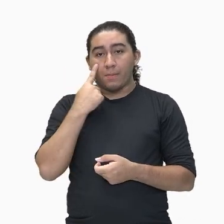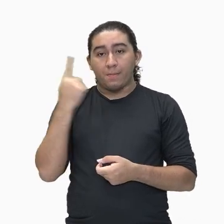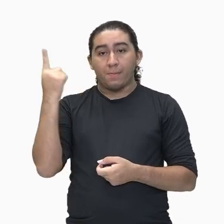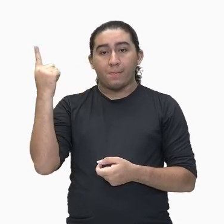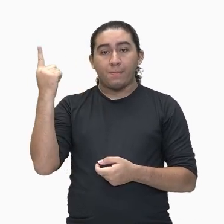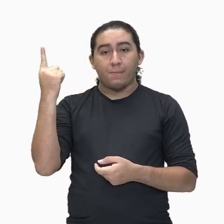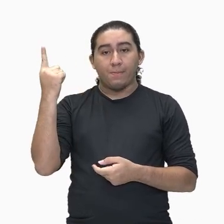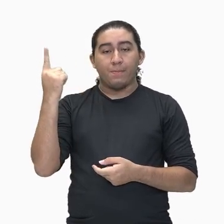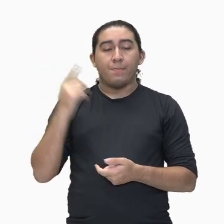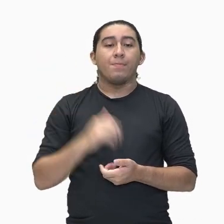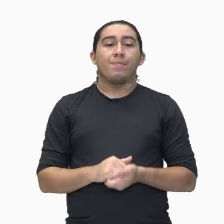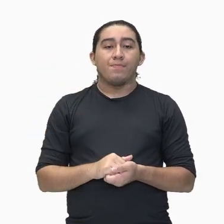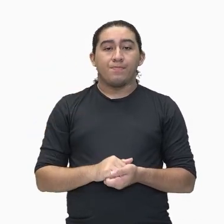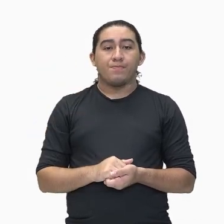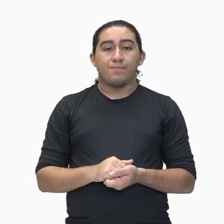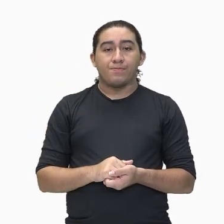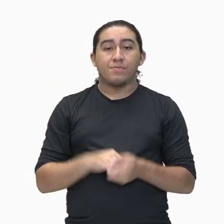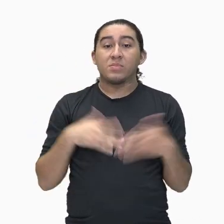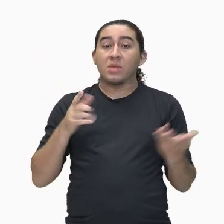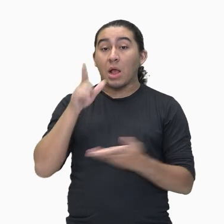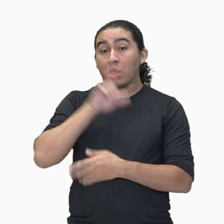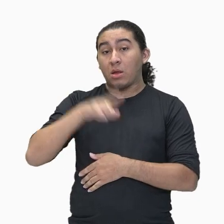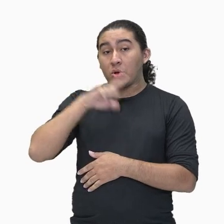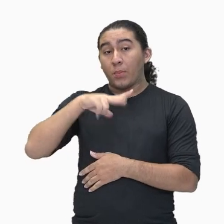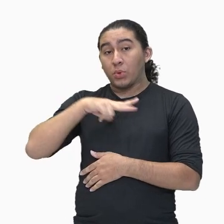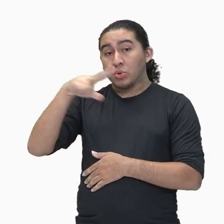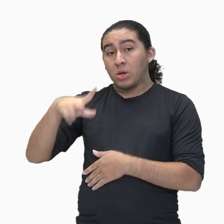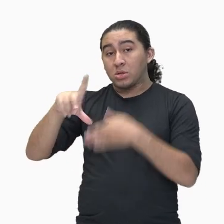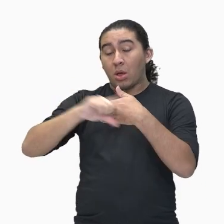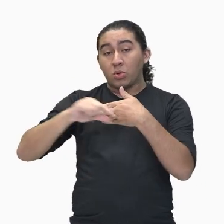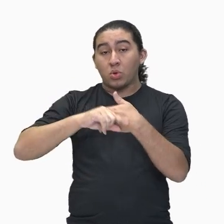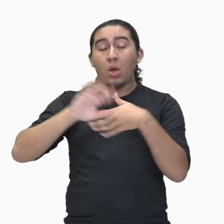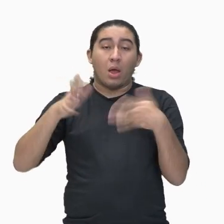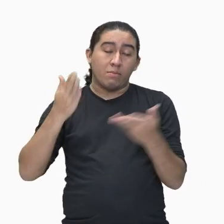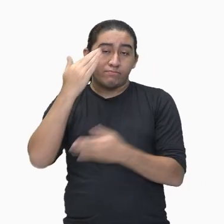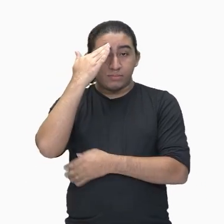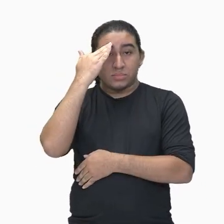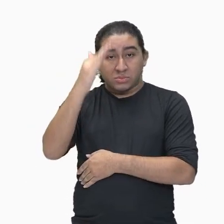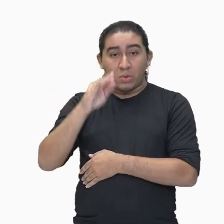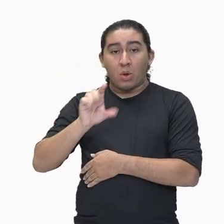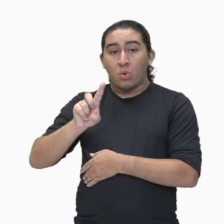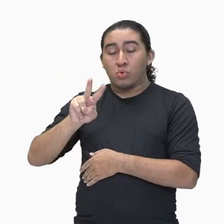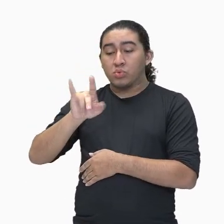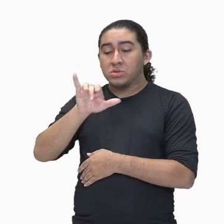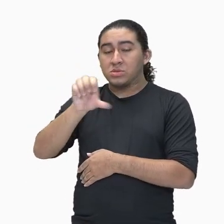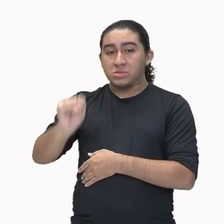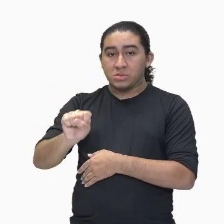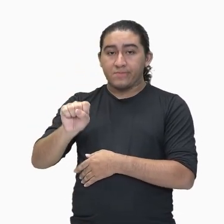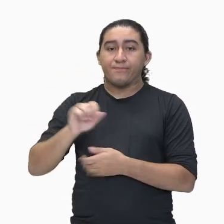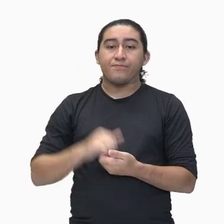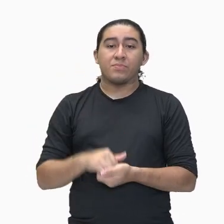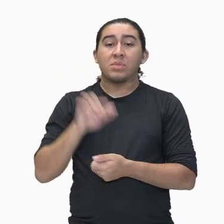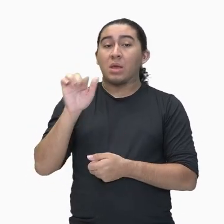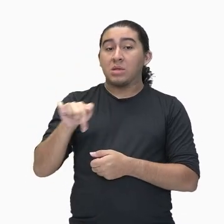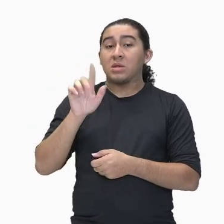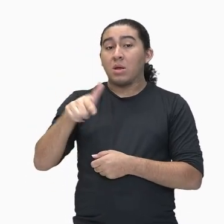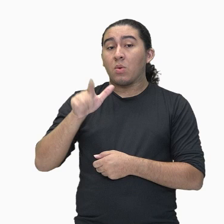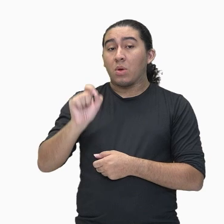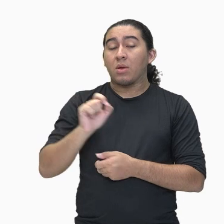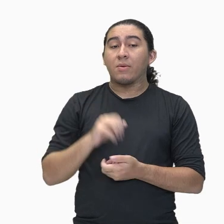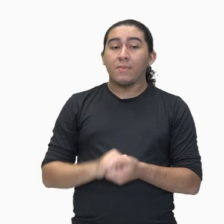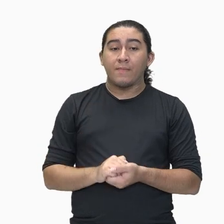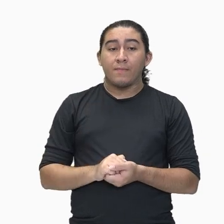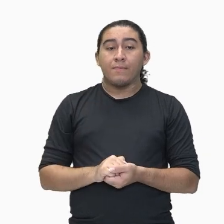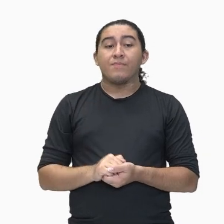que na literatura portuguesa o autor que recebeu destaque foi realmente Luís Vaz de Camões. Ele é